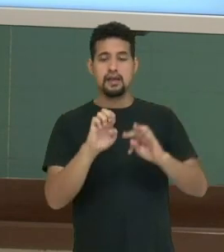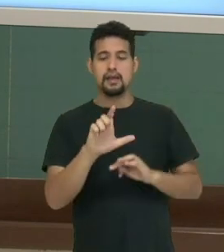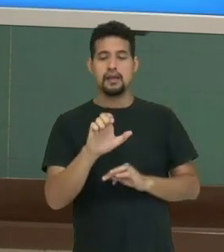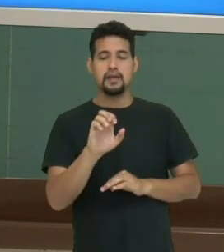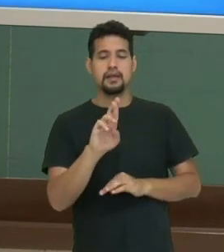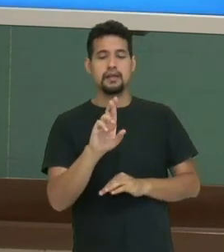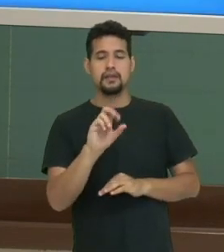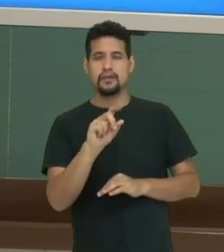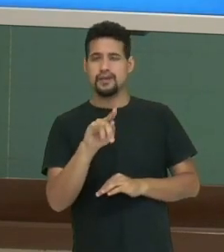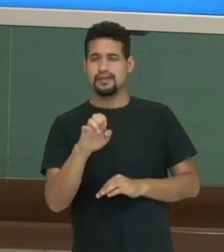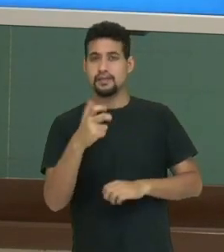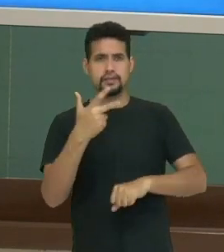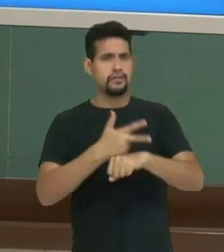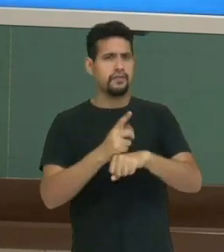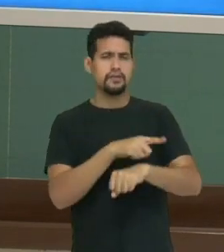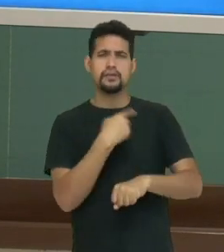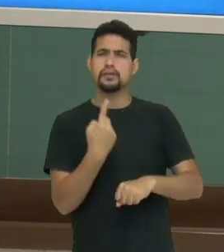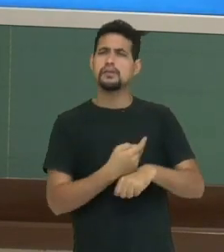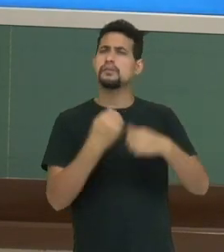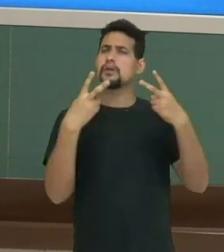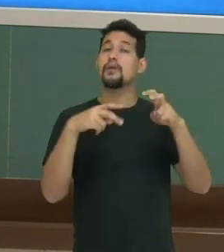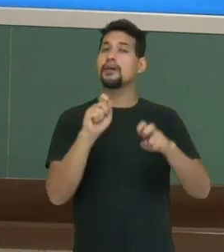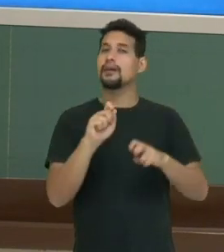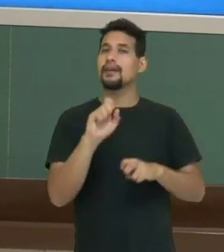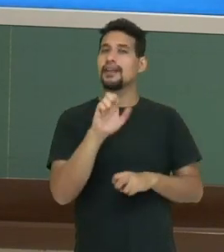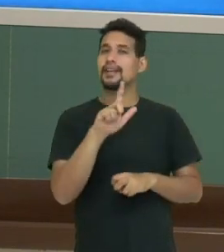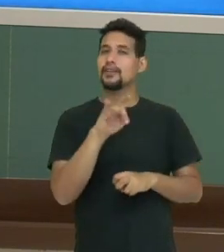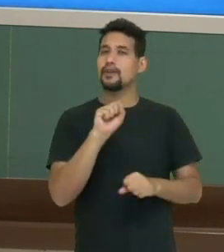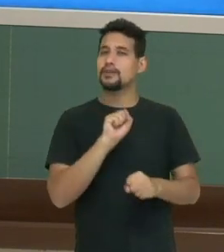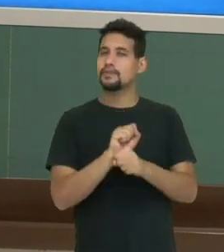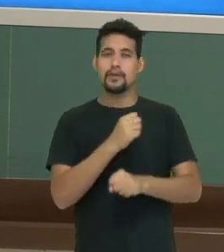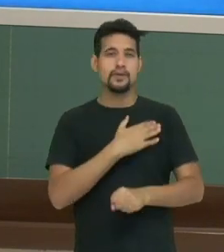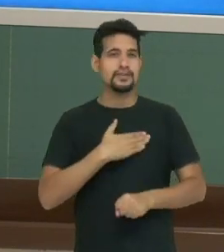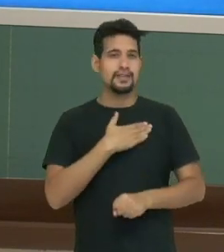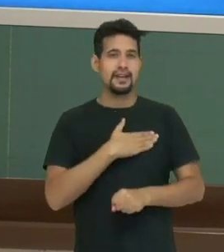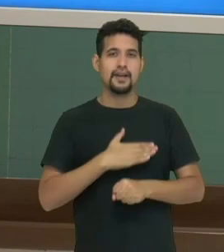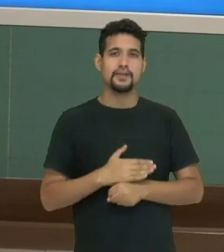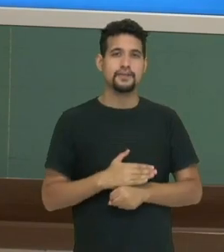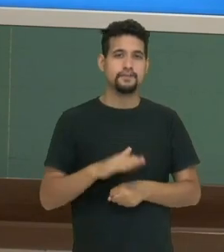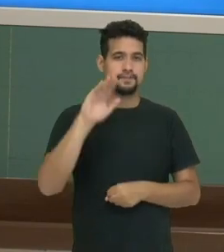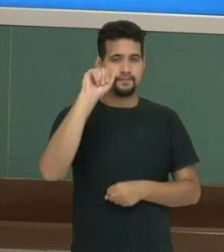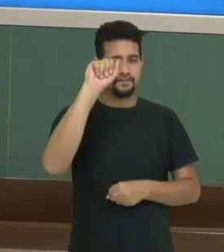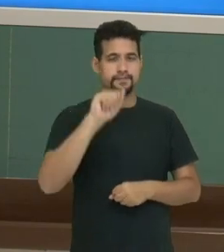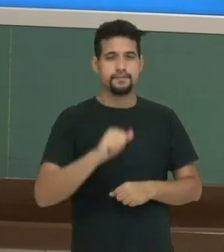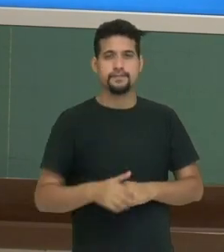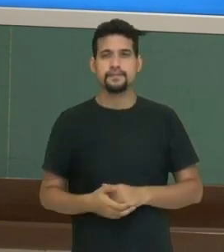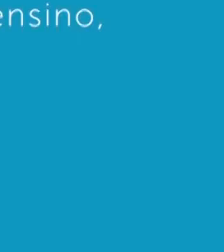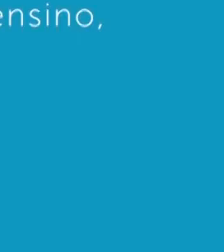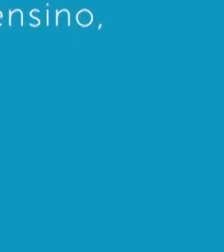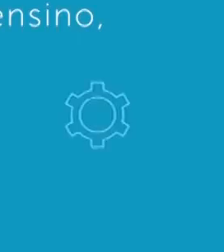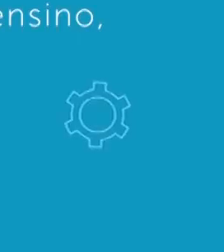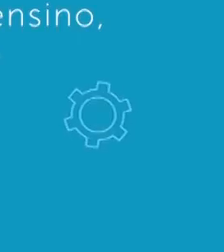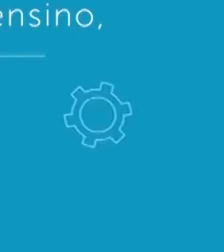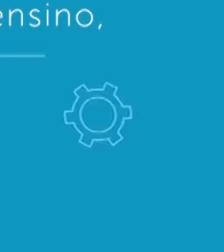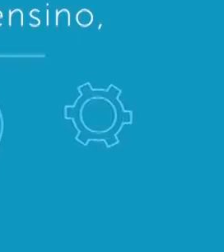eletrólise. Nesse vídeo, nós falamos sobre eletrólise. Espero que vocês tenham gostado e até breve!